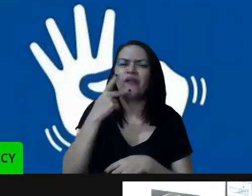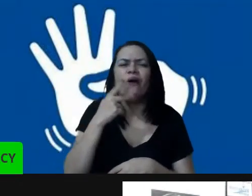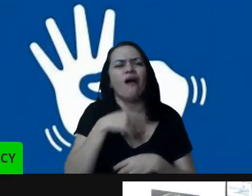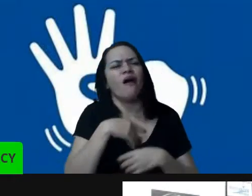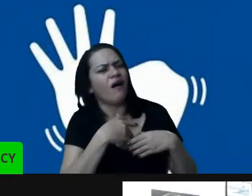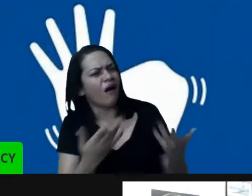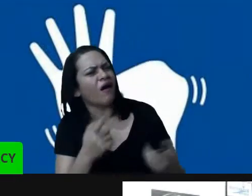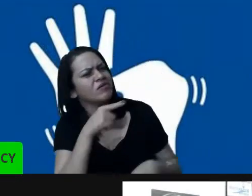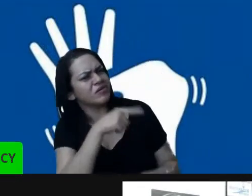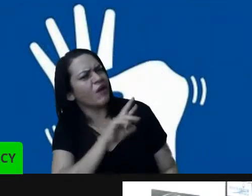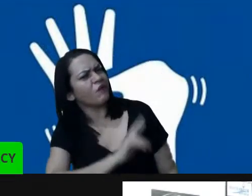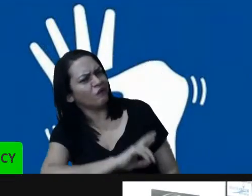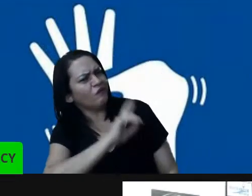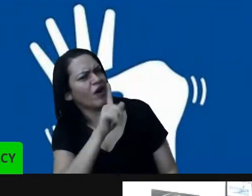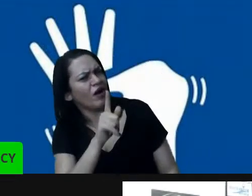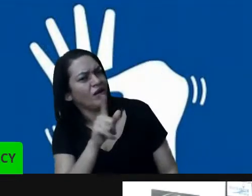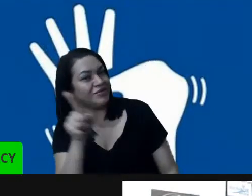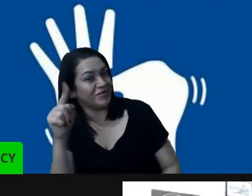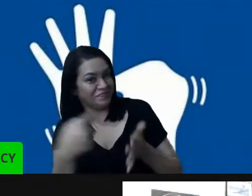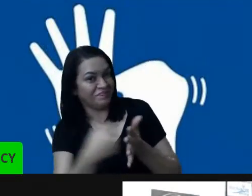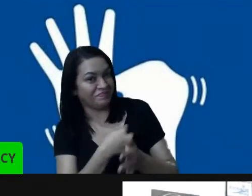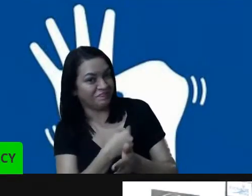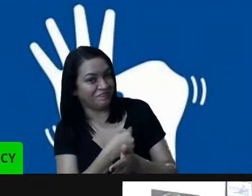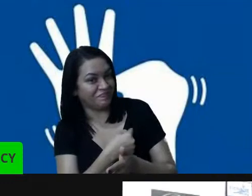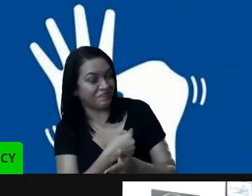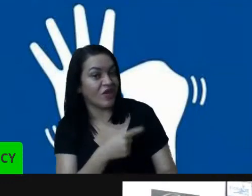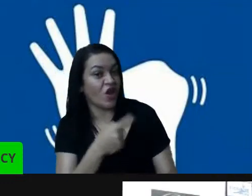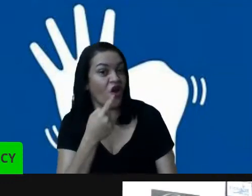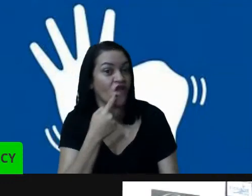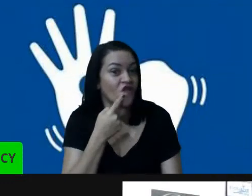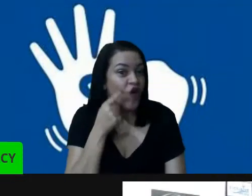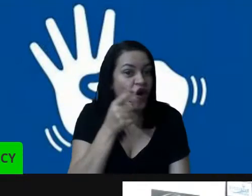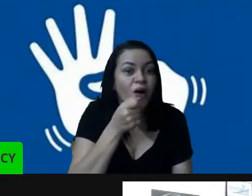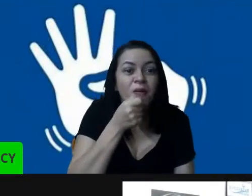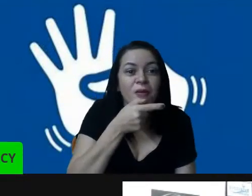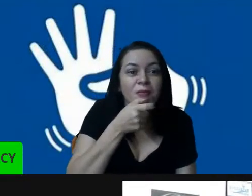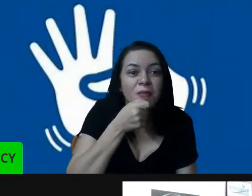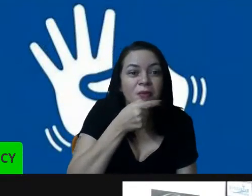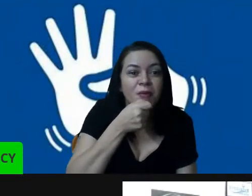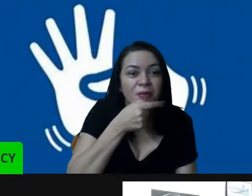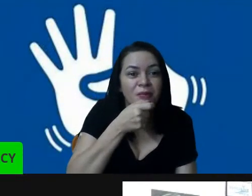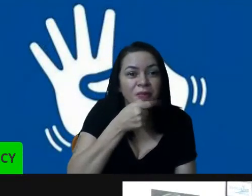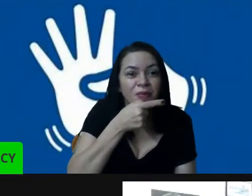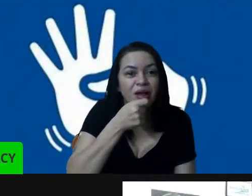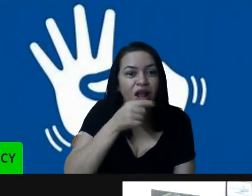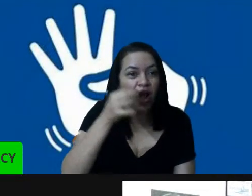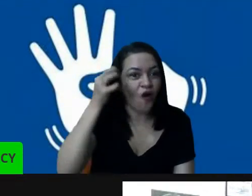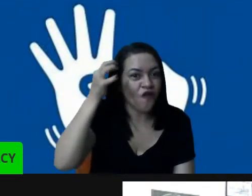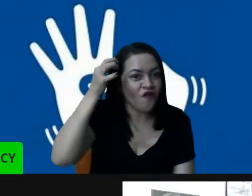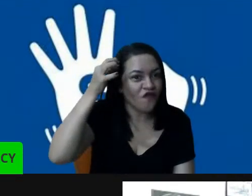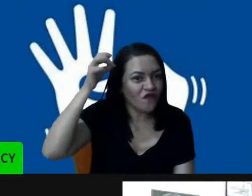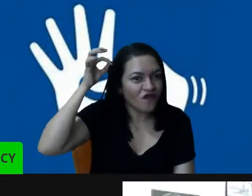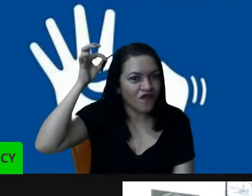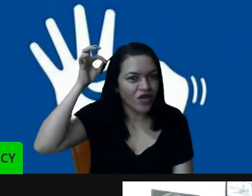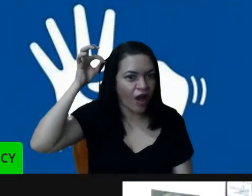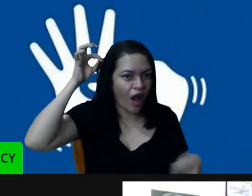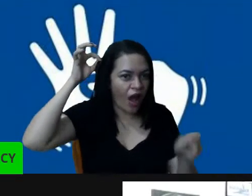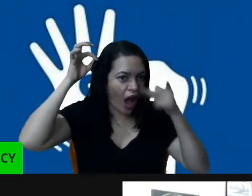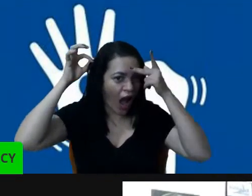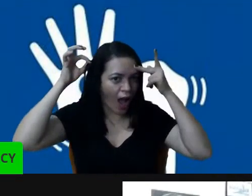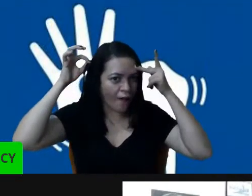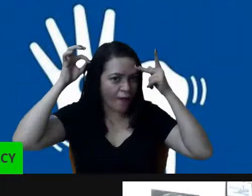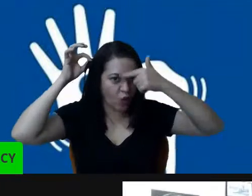te contar uma piada. Um fio de cabelo na cabeça de um careca, ele não faz diferença